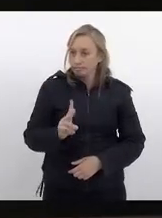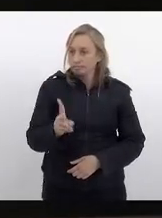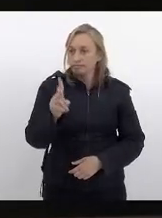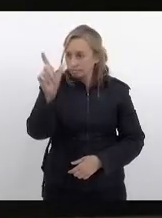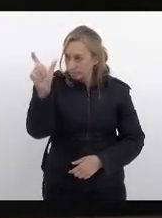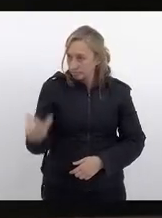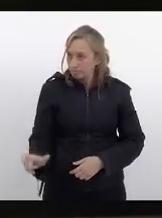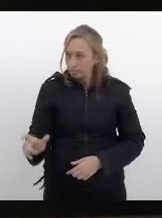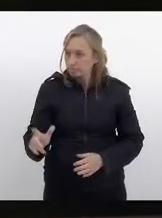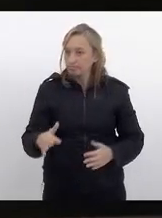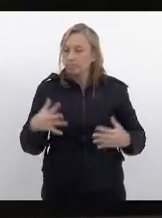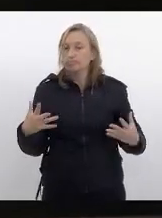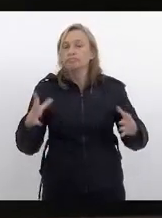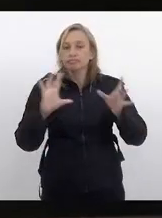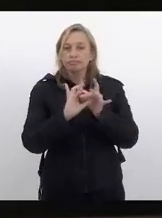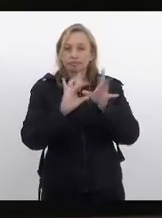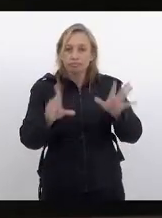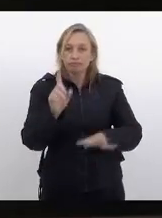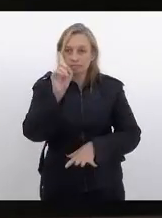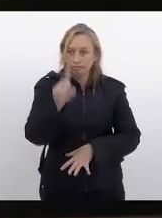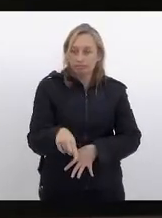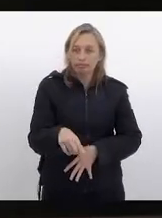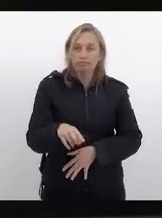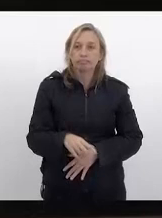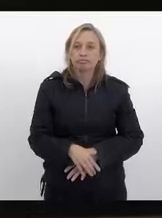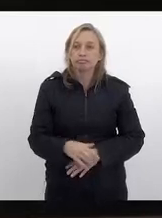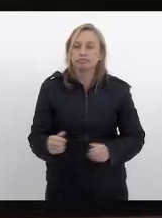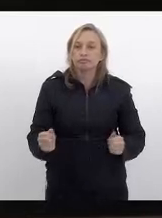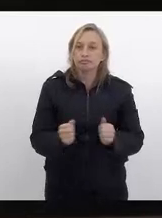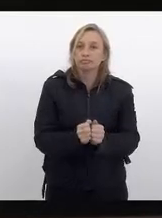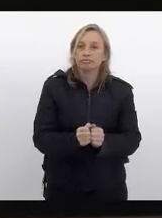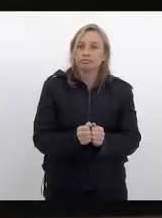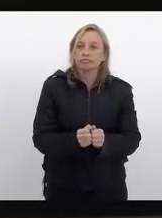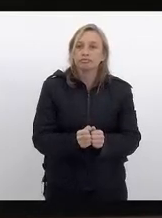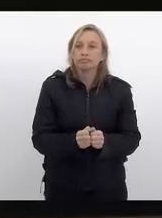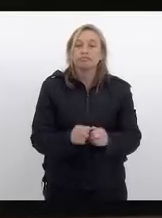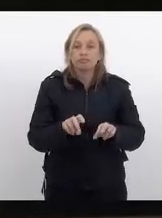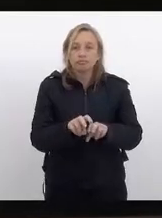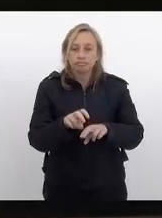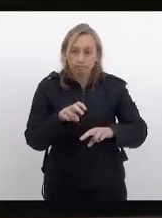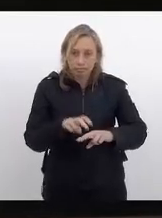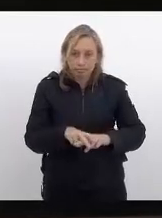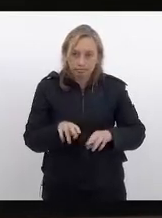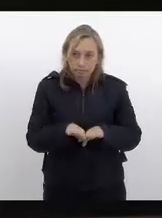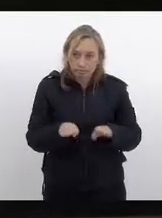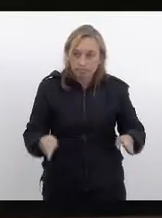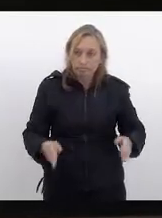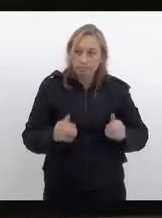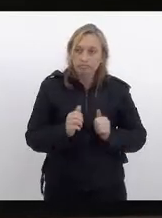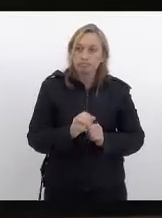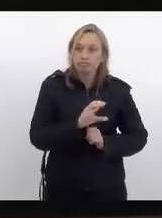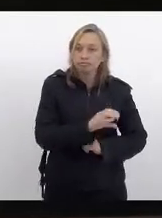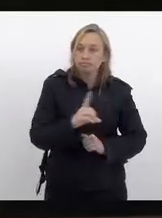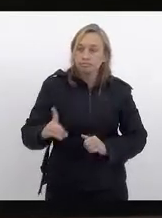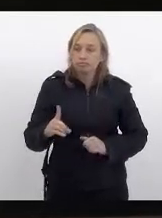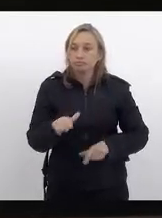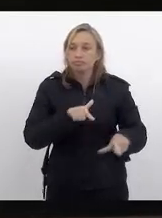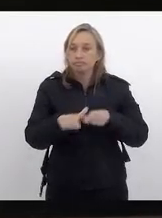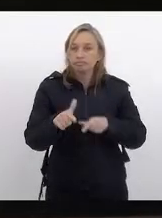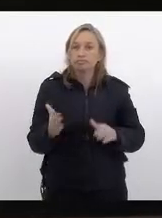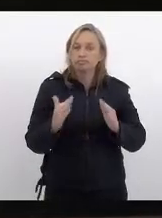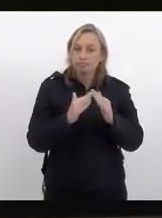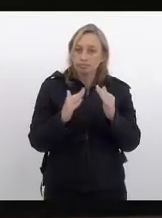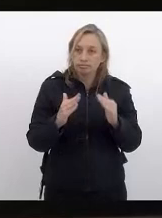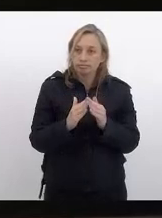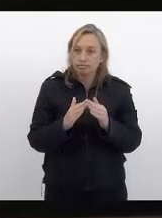sendo essa pessoa democrática que aciona é né participando desta mesa coordenando os trabalhos aqui